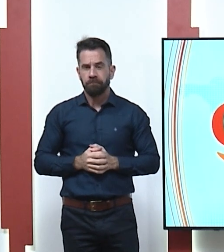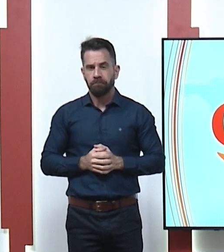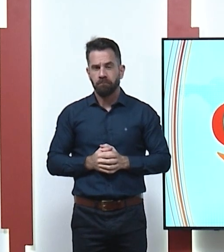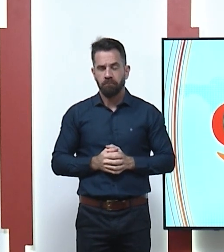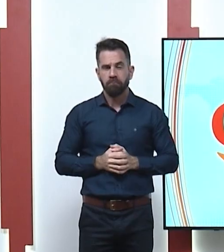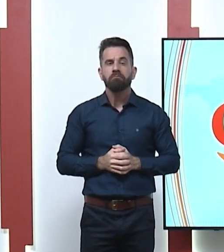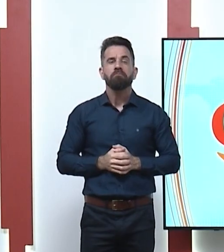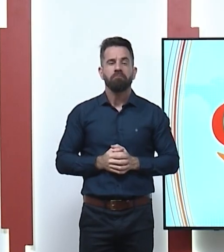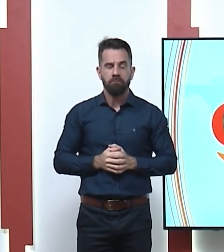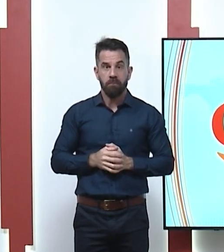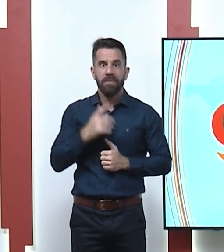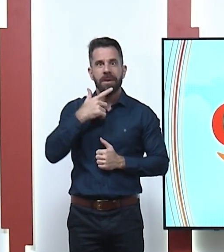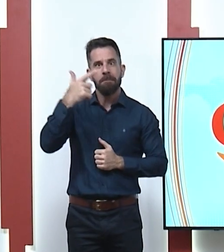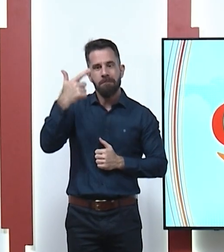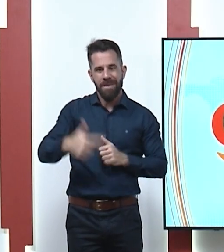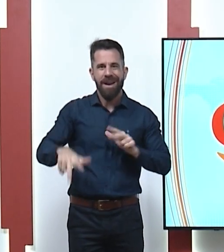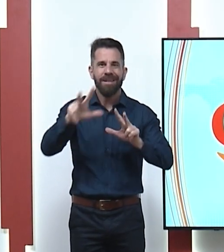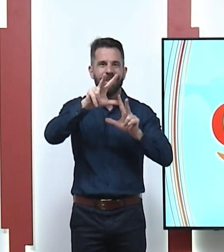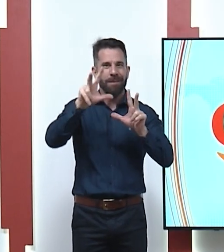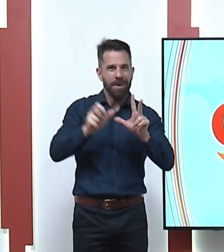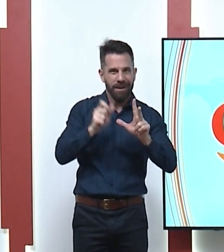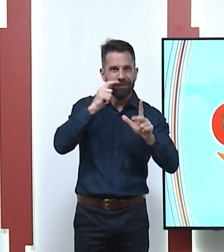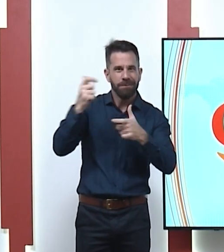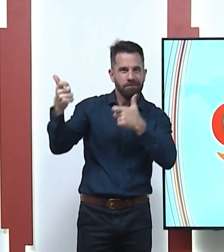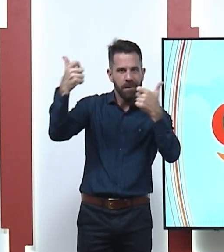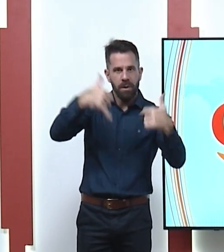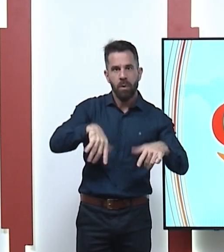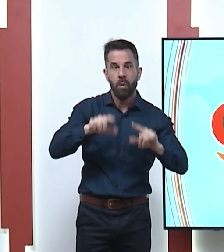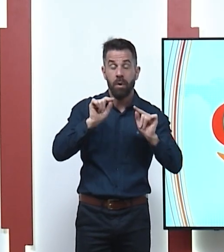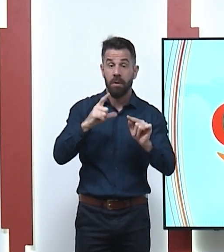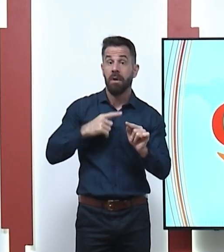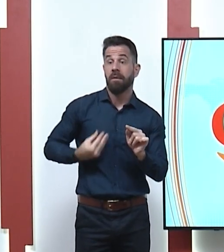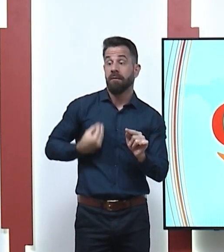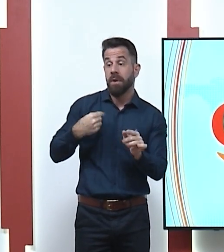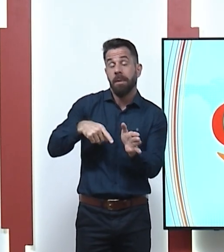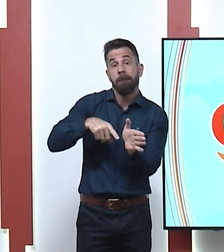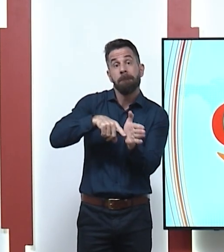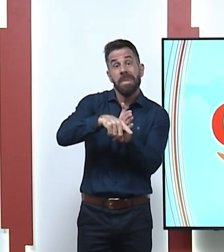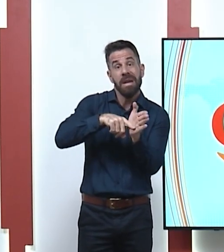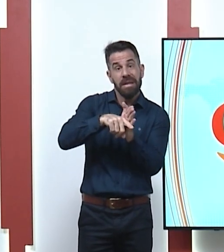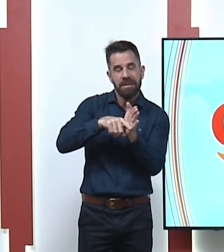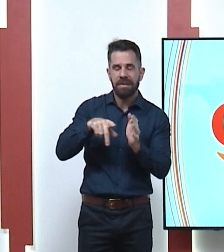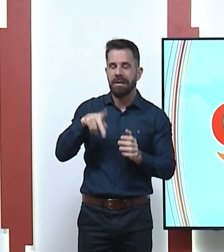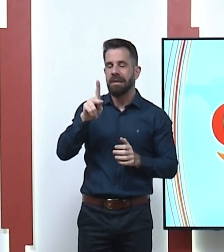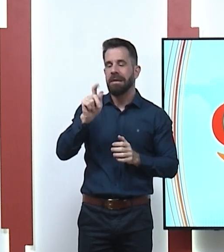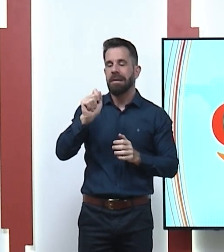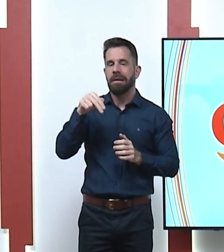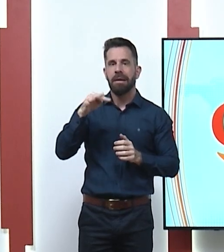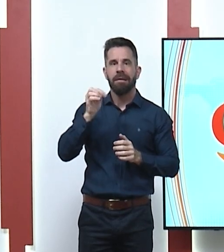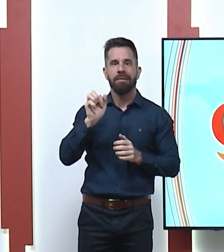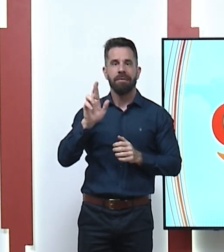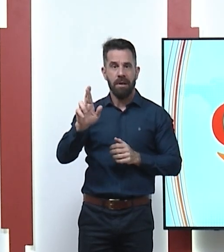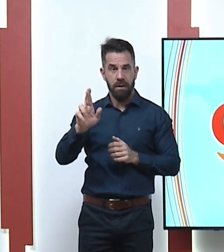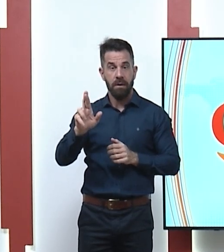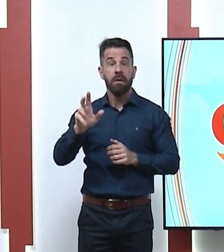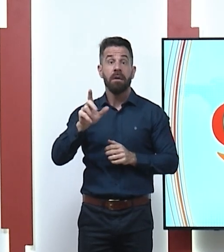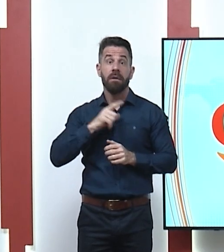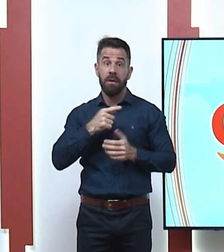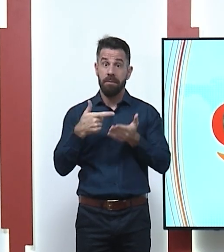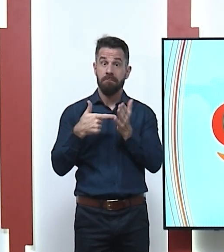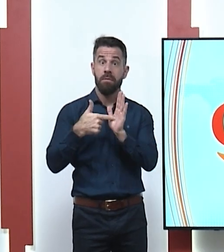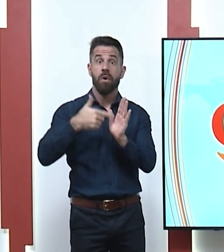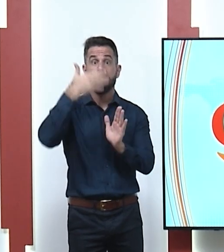Oi, tem mais conteúdo da TV Brasil agora. Ele trata sobre uma pesquisa da Kantar, que aponta que 77% dos